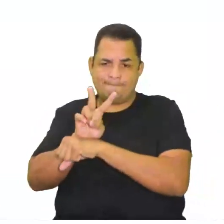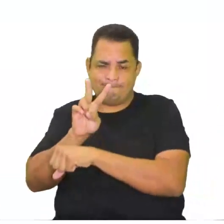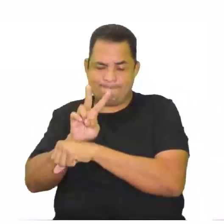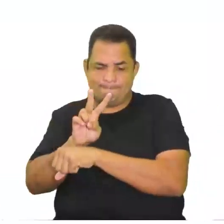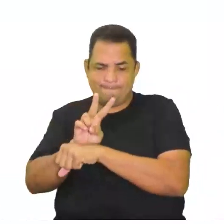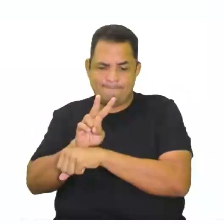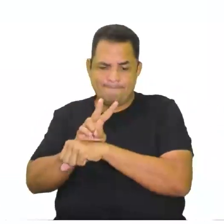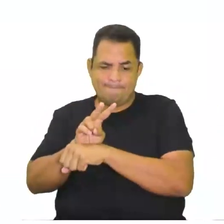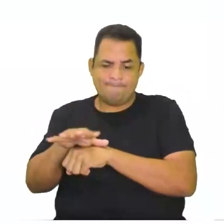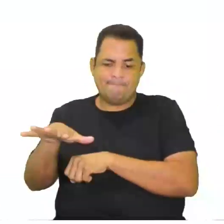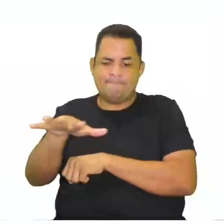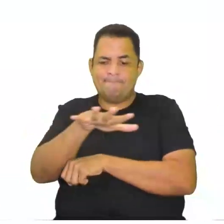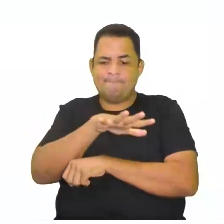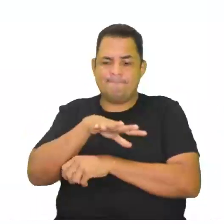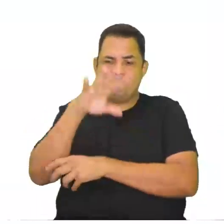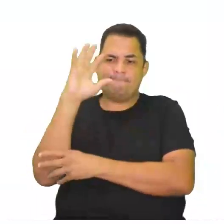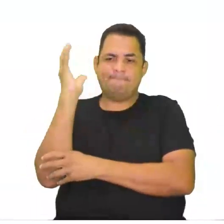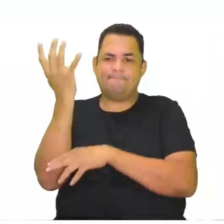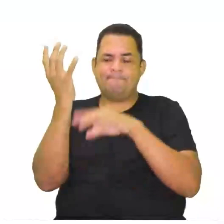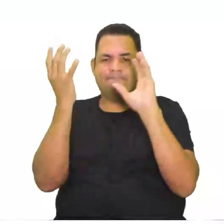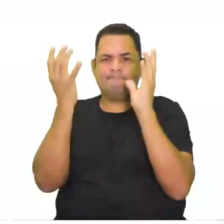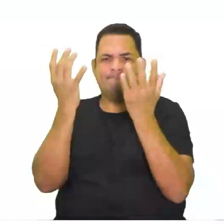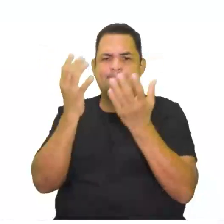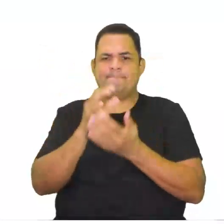proteger o meio ambiente.